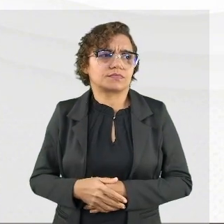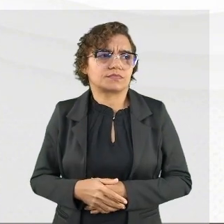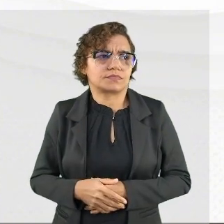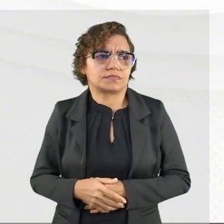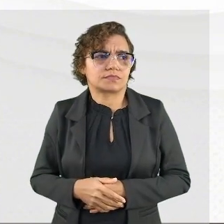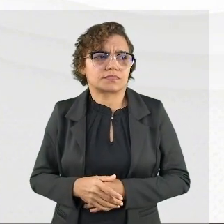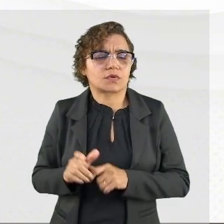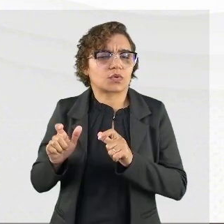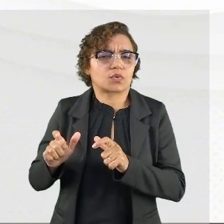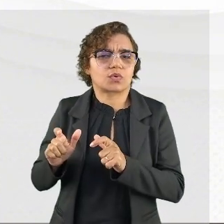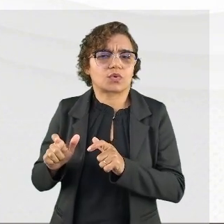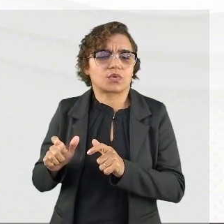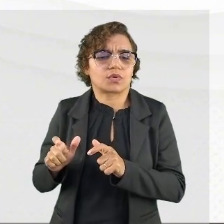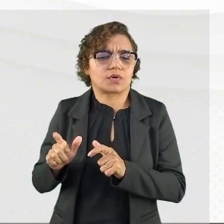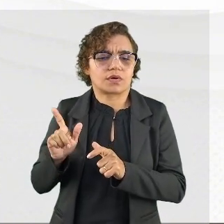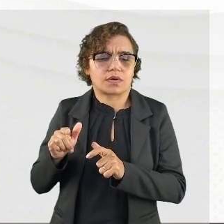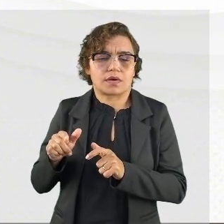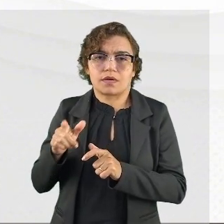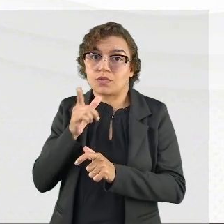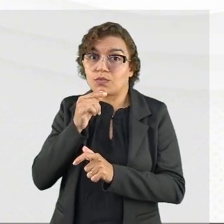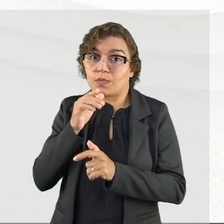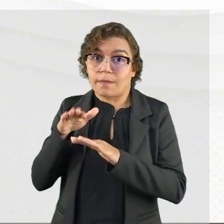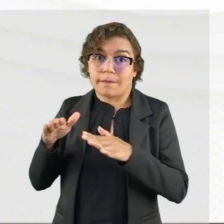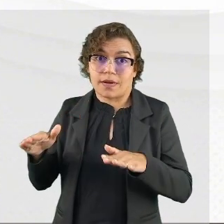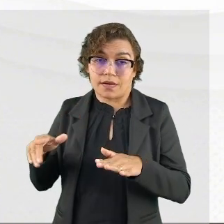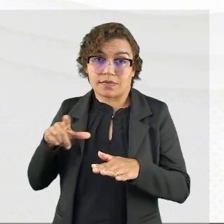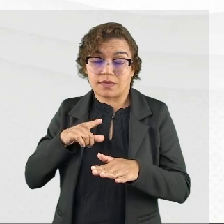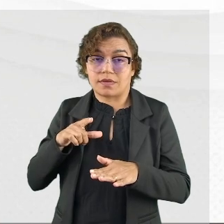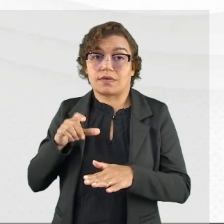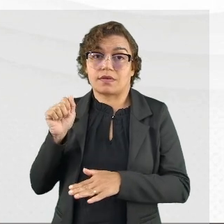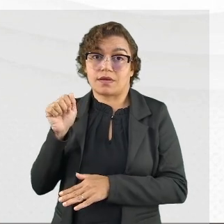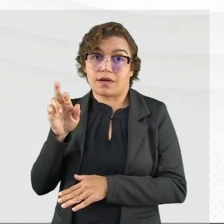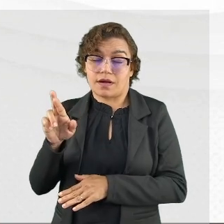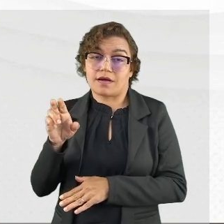Onde que o ar está frio? Ó, no mar. Então,